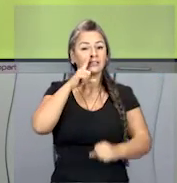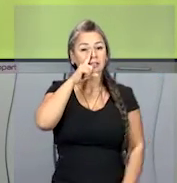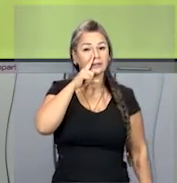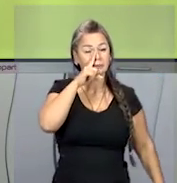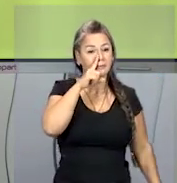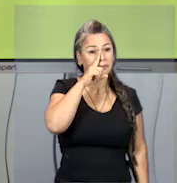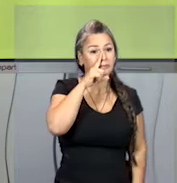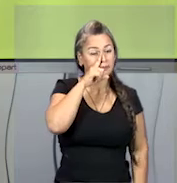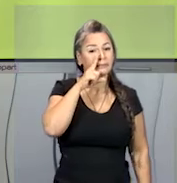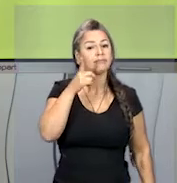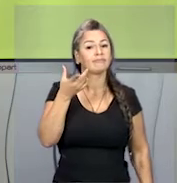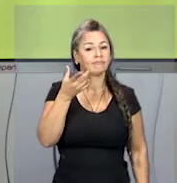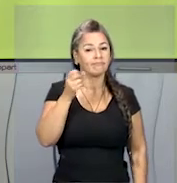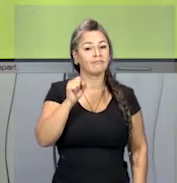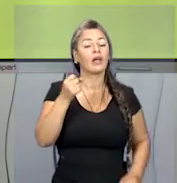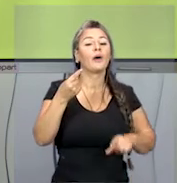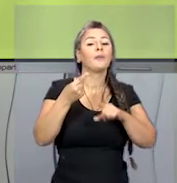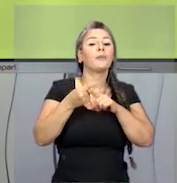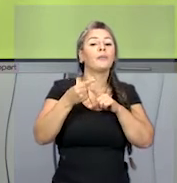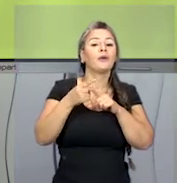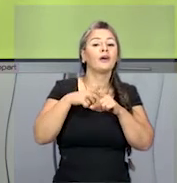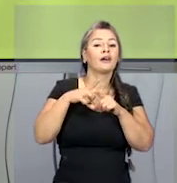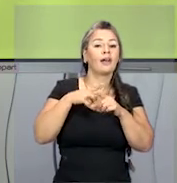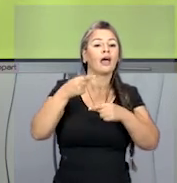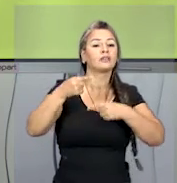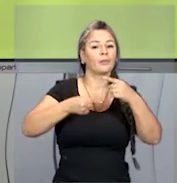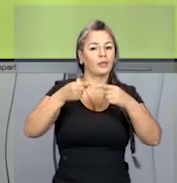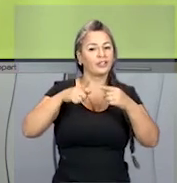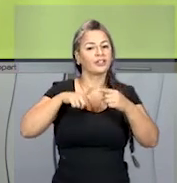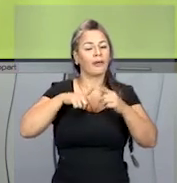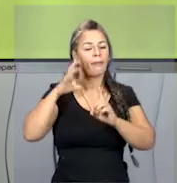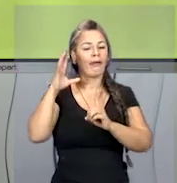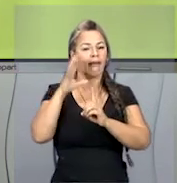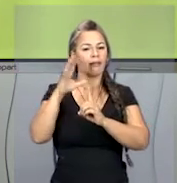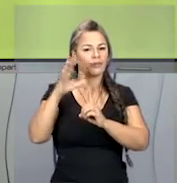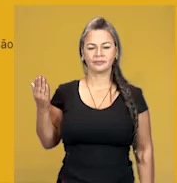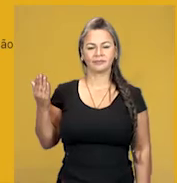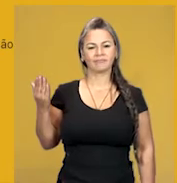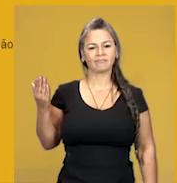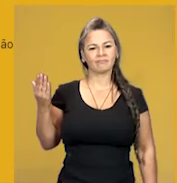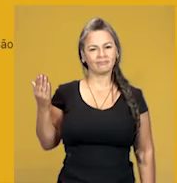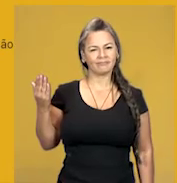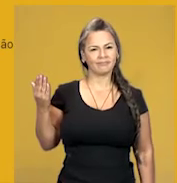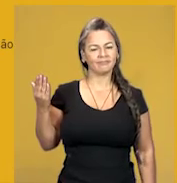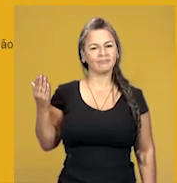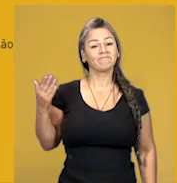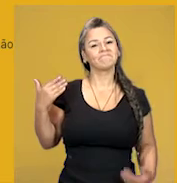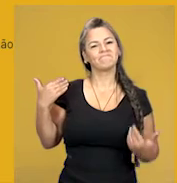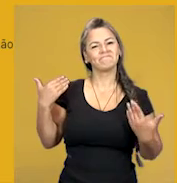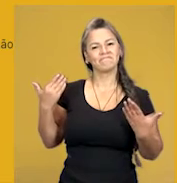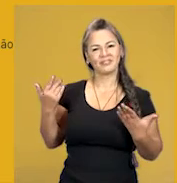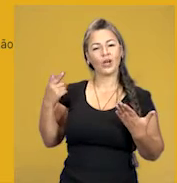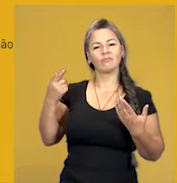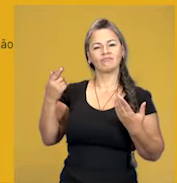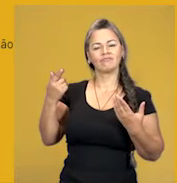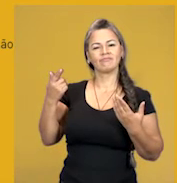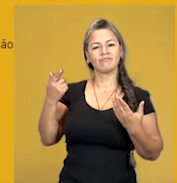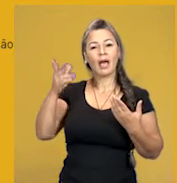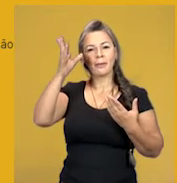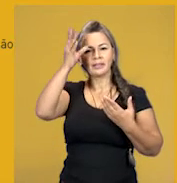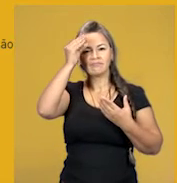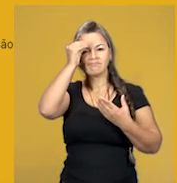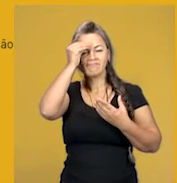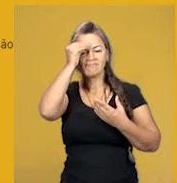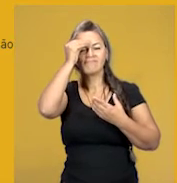ou minimizados de acordo com as decisões políticas. Então, para aprofundar o tema da aula